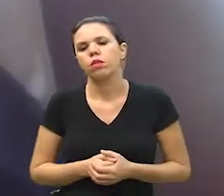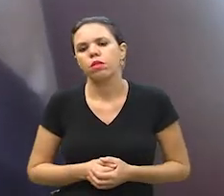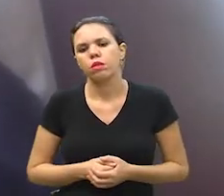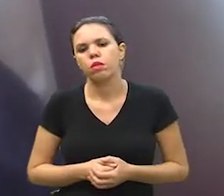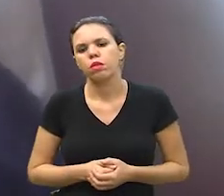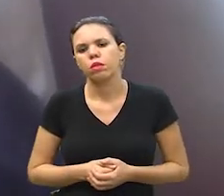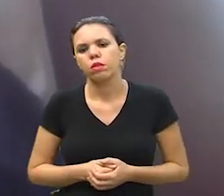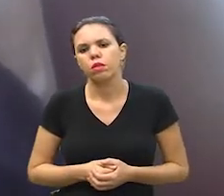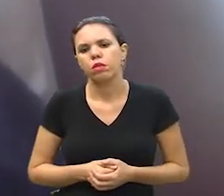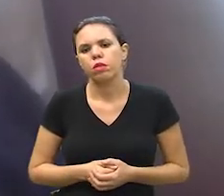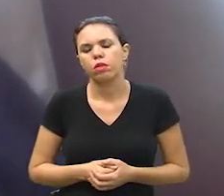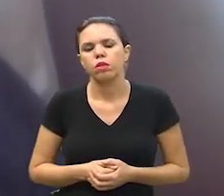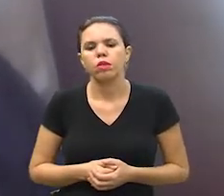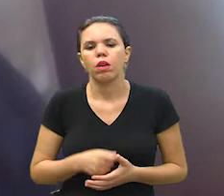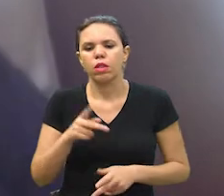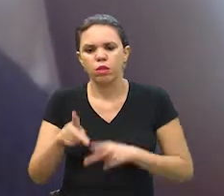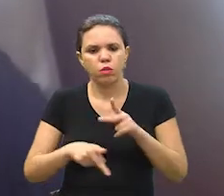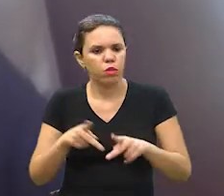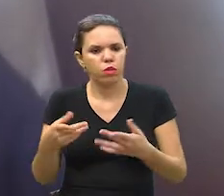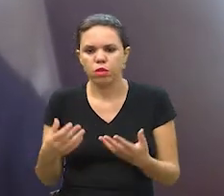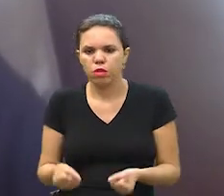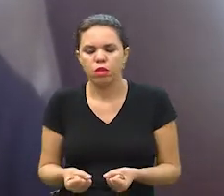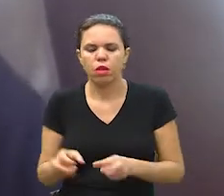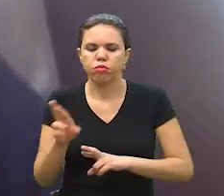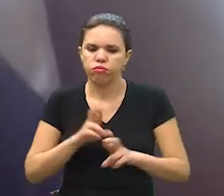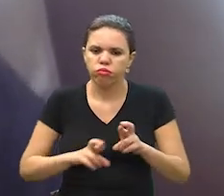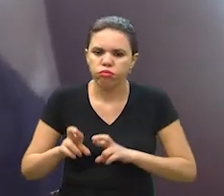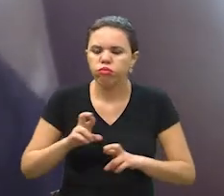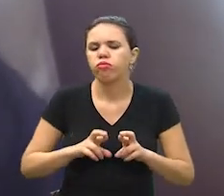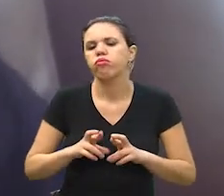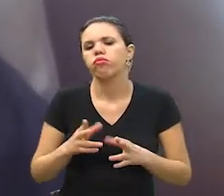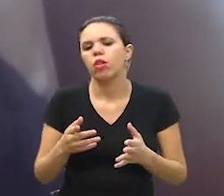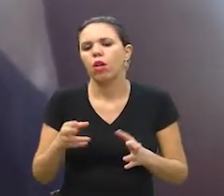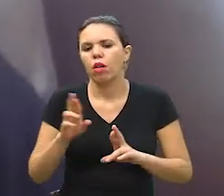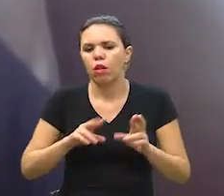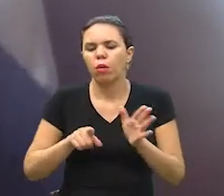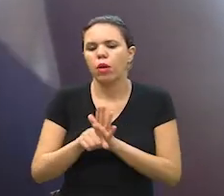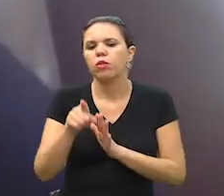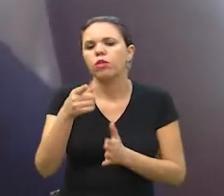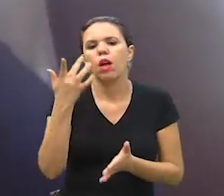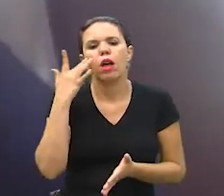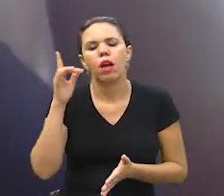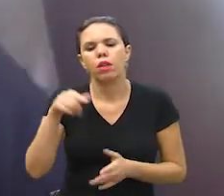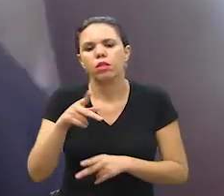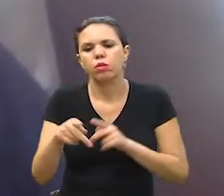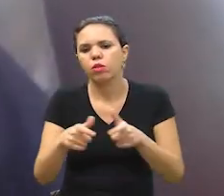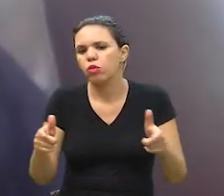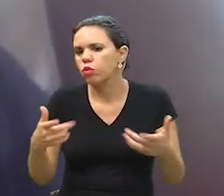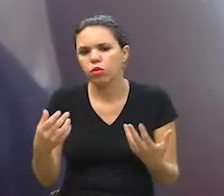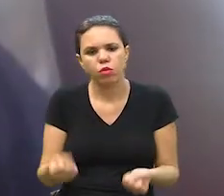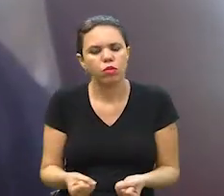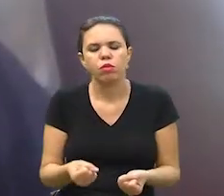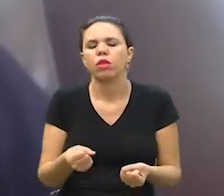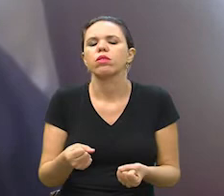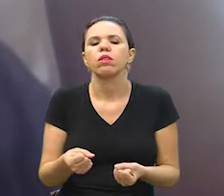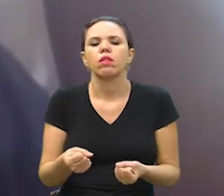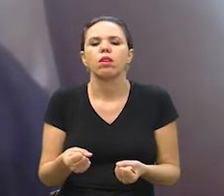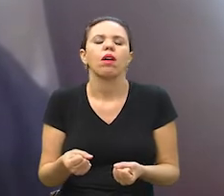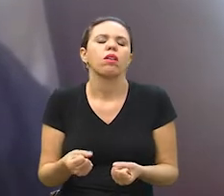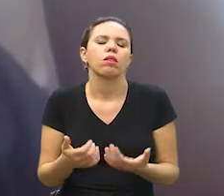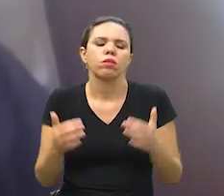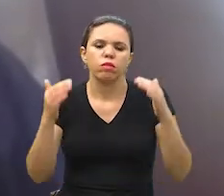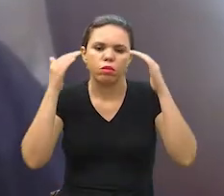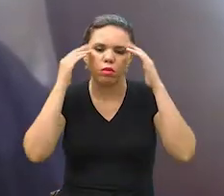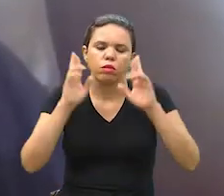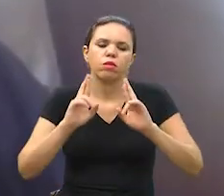de desentendimento da população, e aí vamos analisar a sua pergunta, né? Por que você acha que a população não está respondendo? Mas